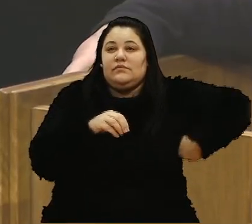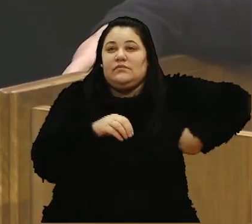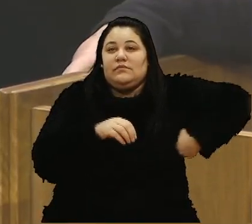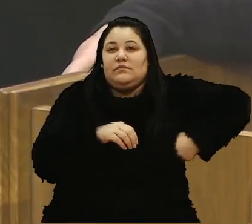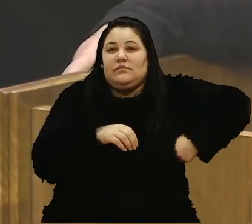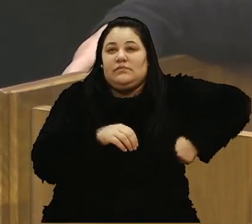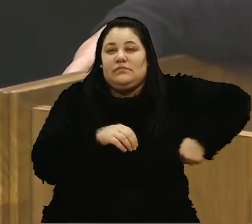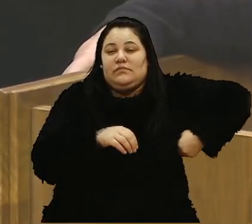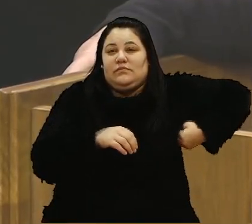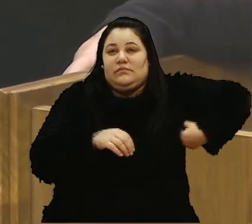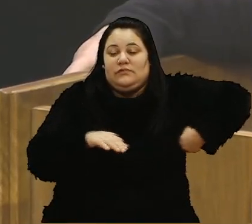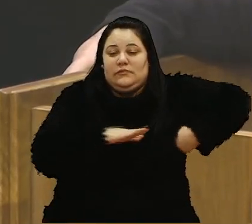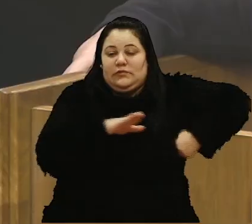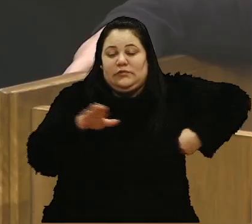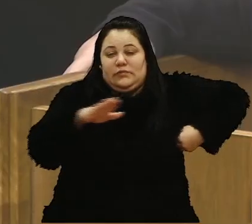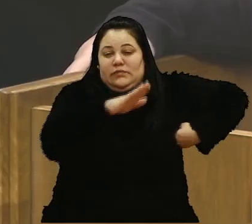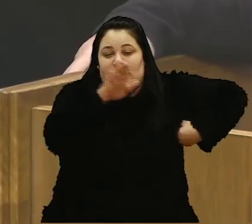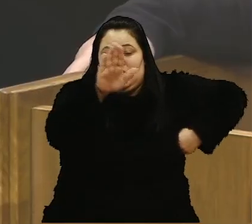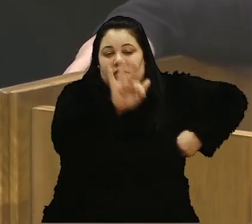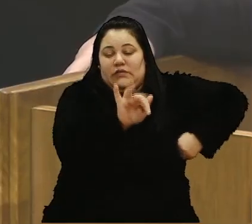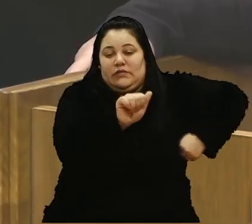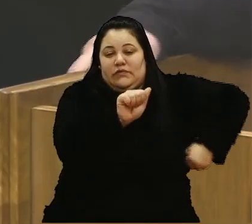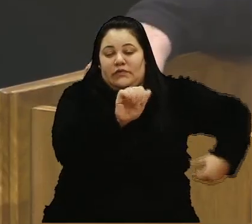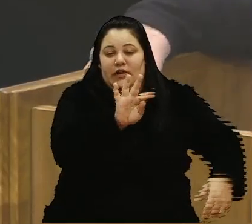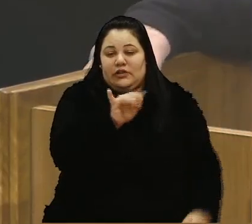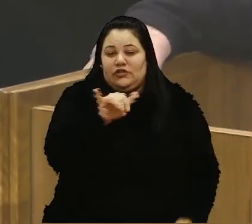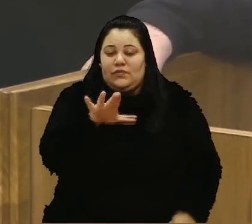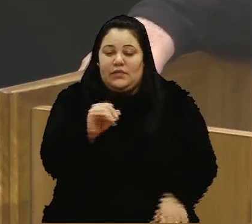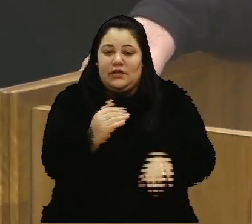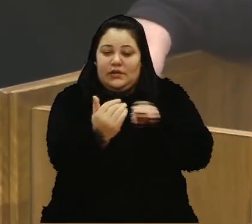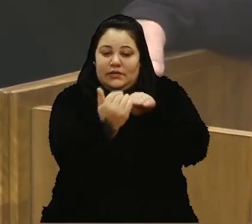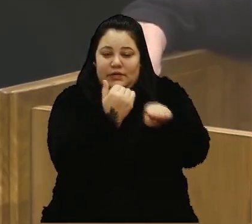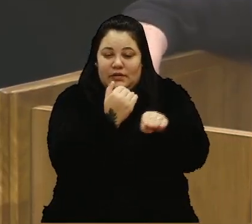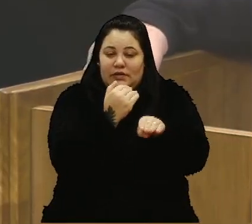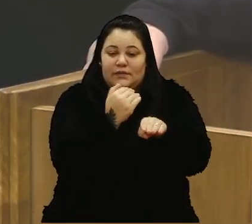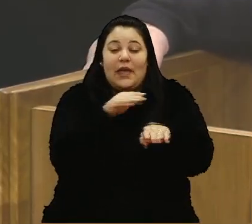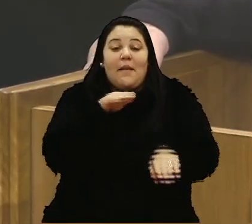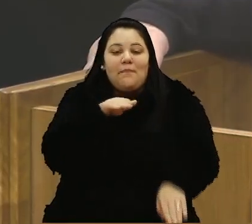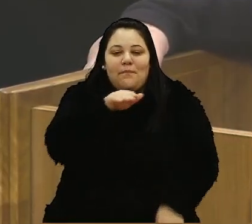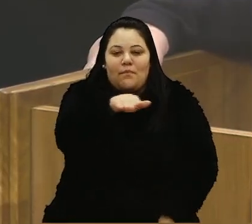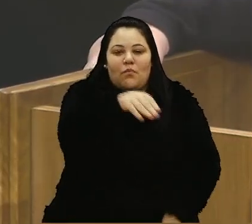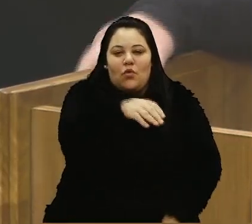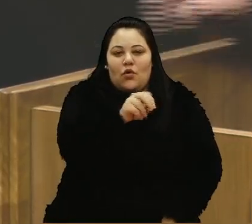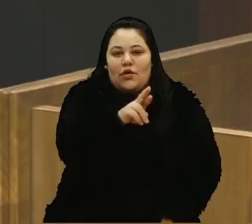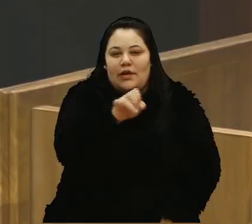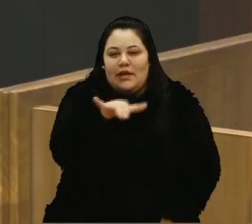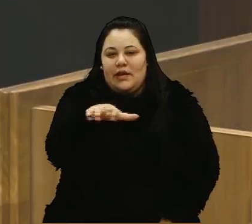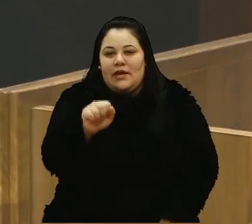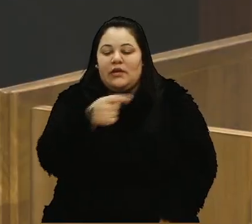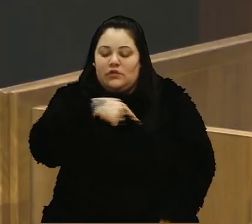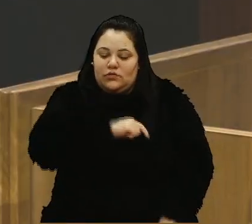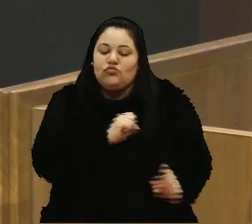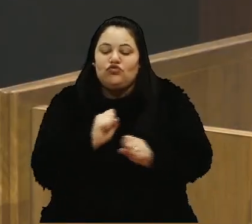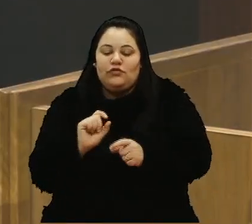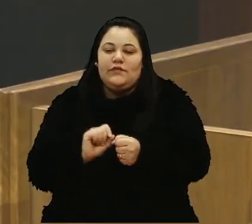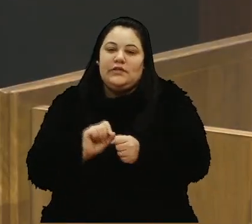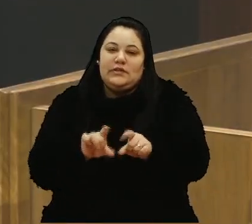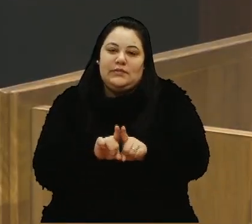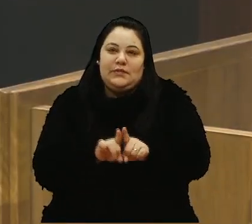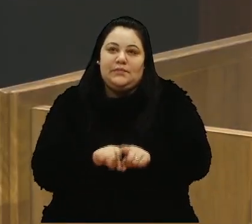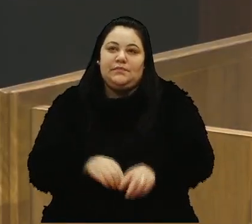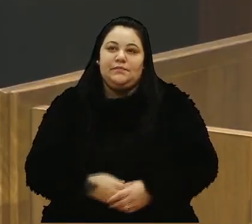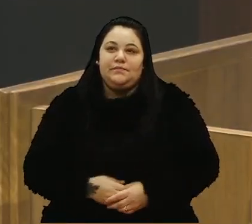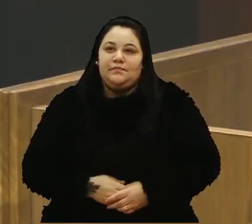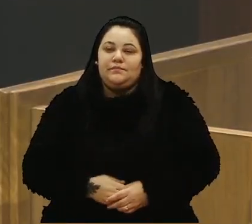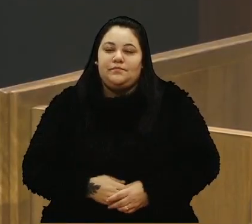na subida do bairro Fátima e na Moreira César, né, no final da Moreira César, que é uma coisa que a gente poderia trabalhar. Eu